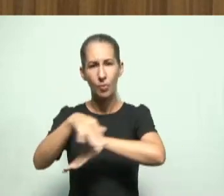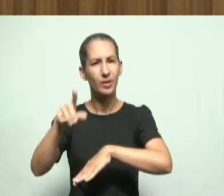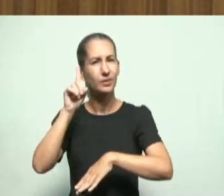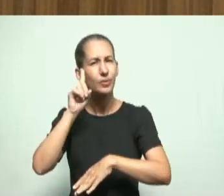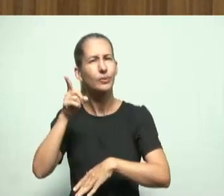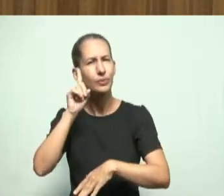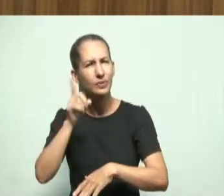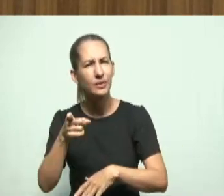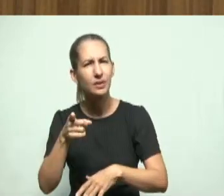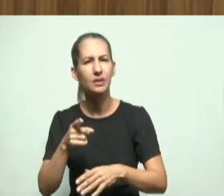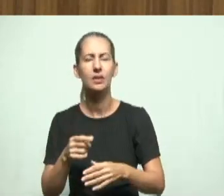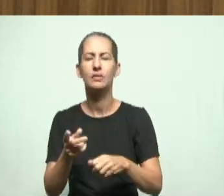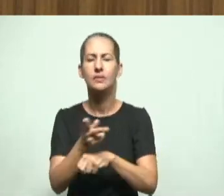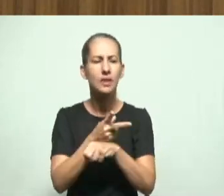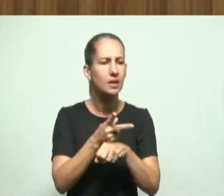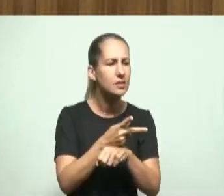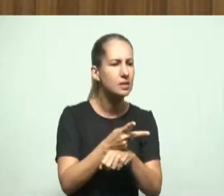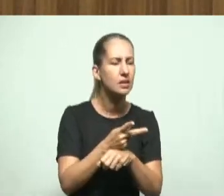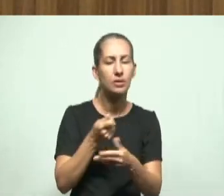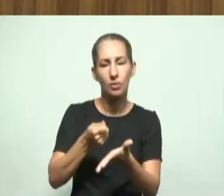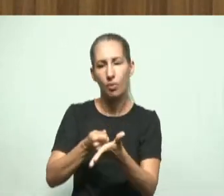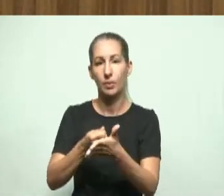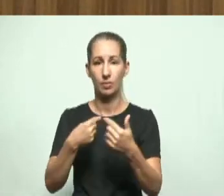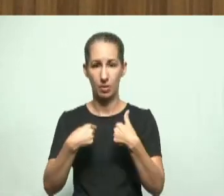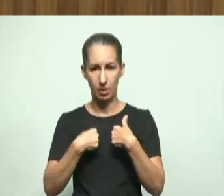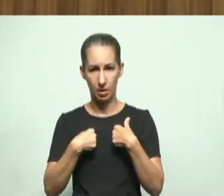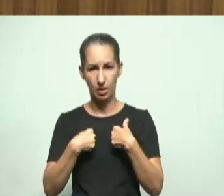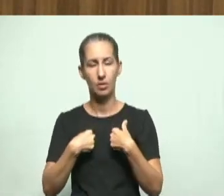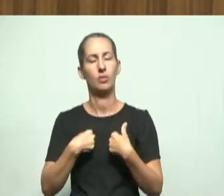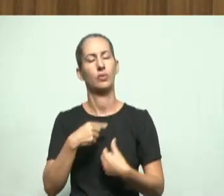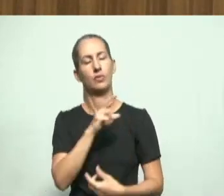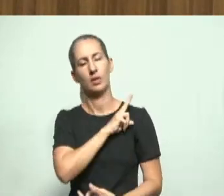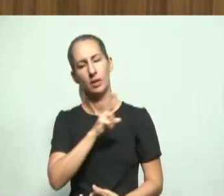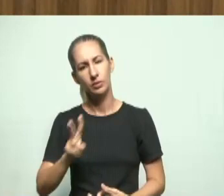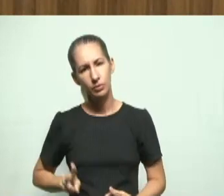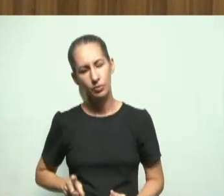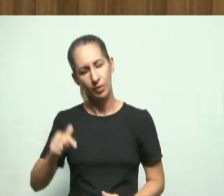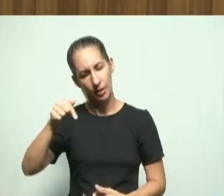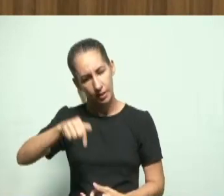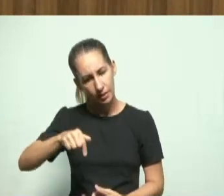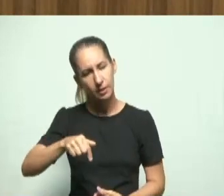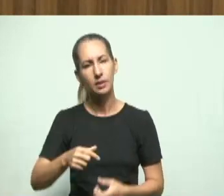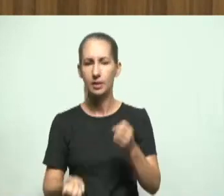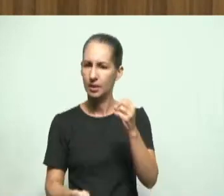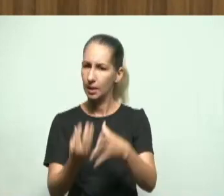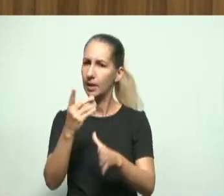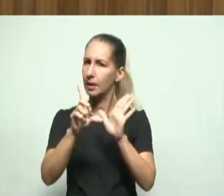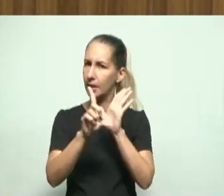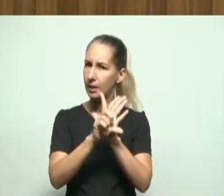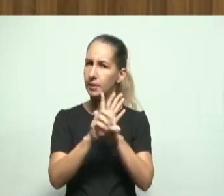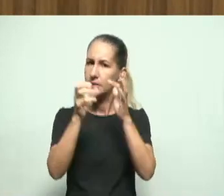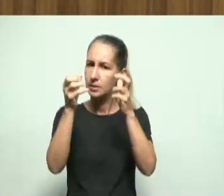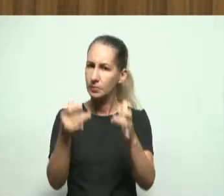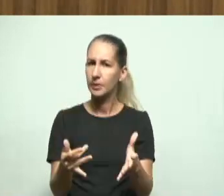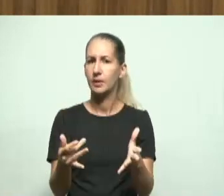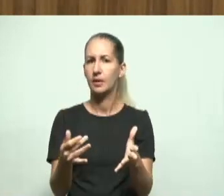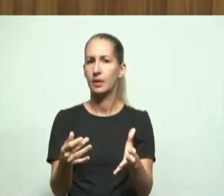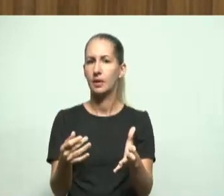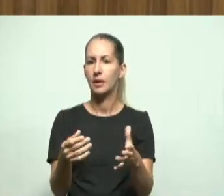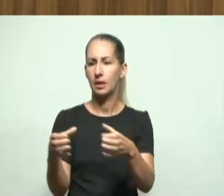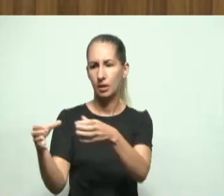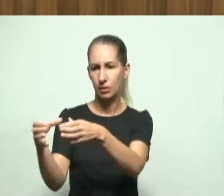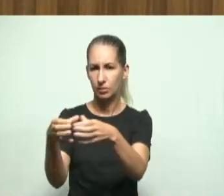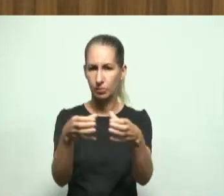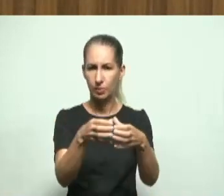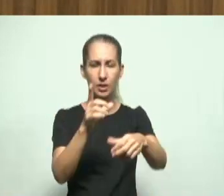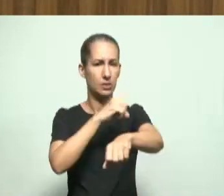dias, fiscalizando e cobrando, que é o meu papel. Eu sou legislador. Estou aqui para criar lei, até para explicar ao povo do bairro e da